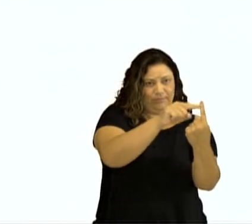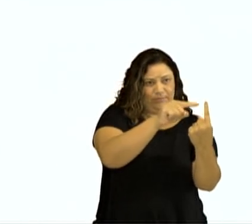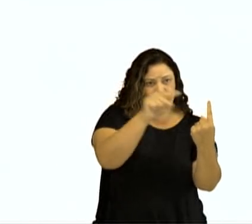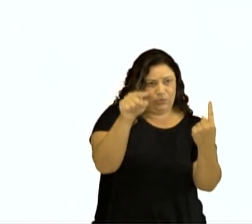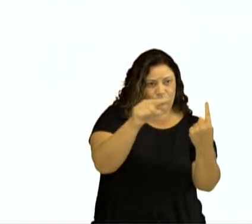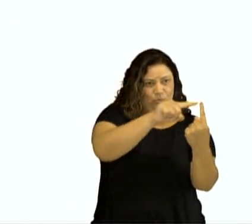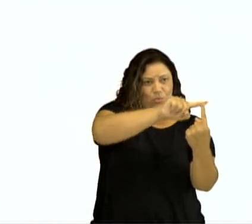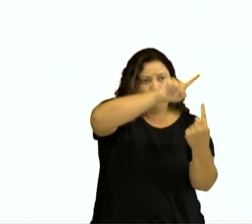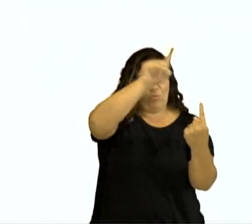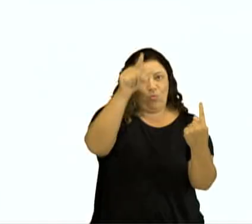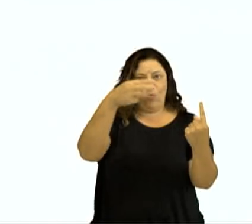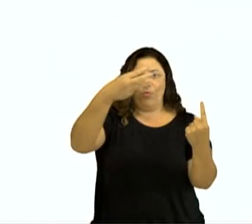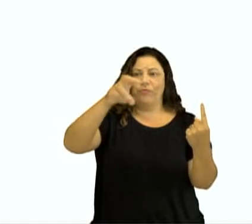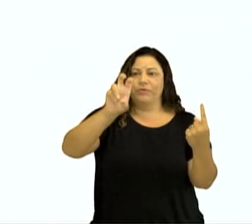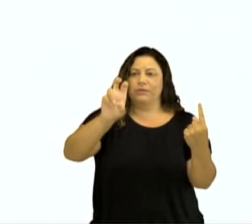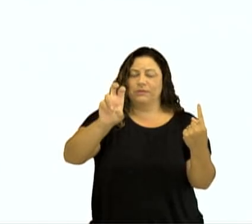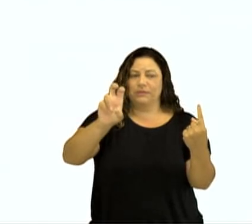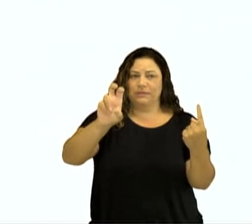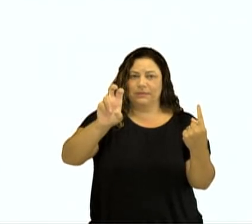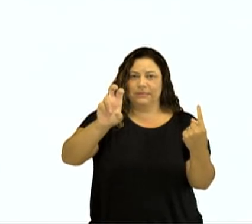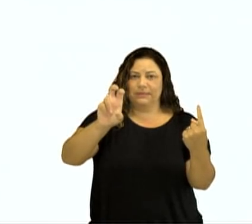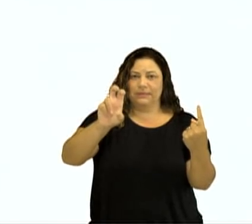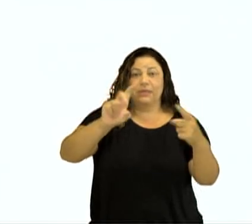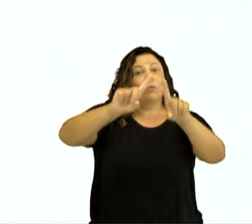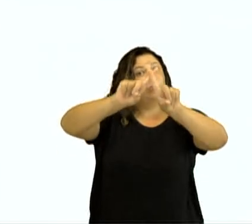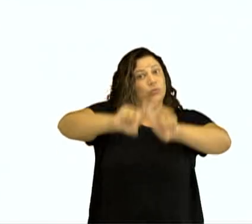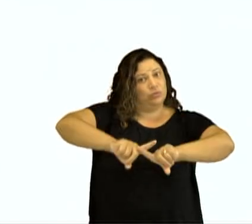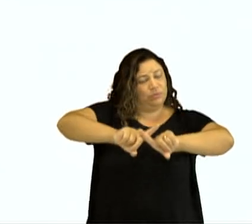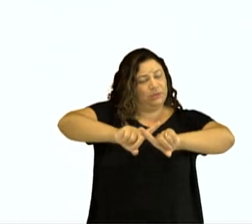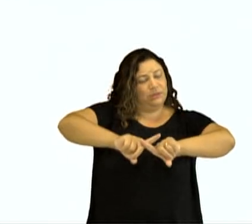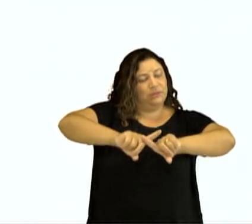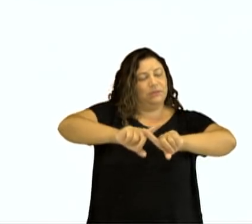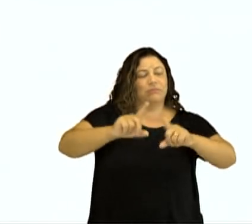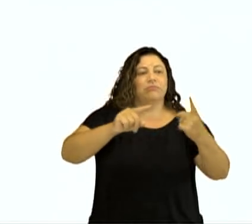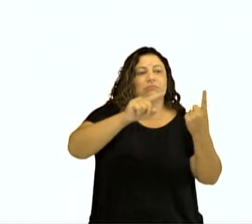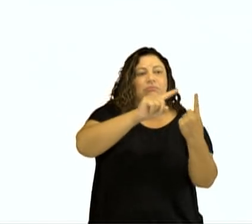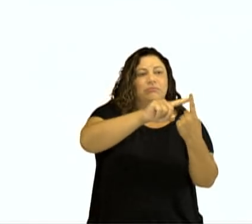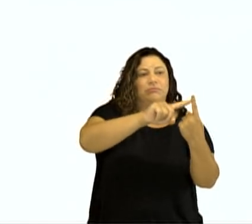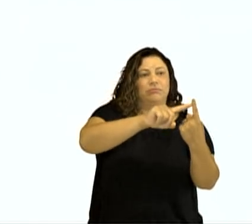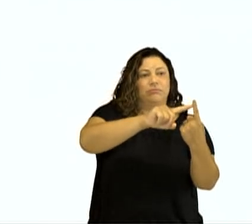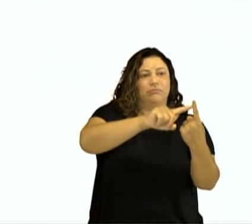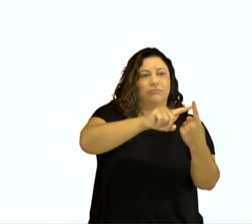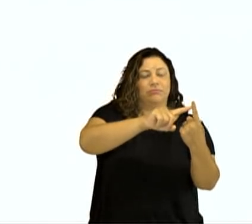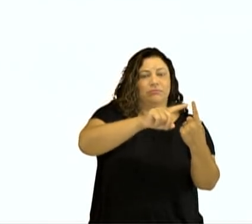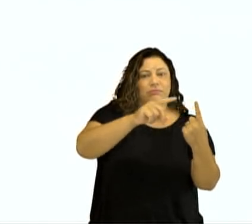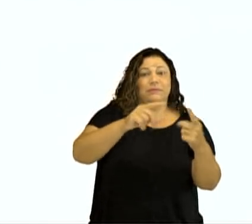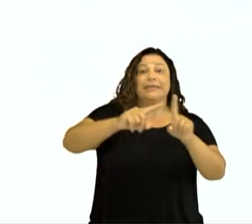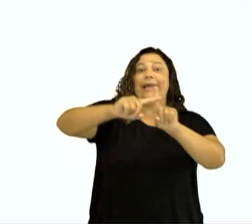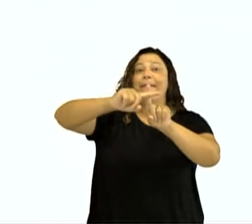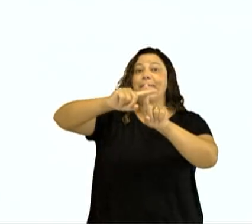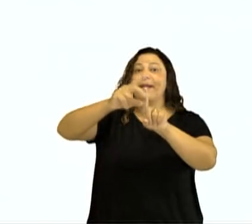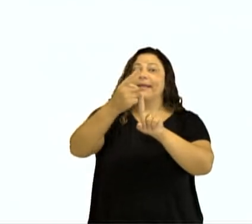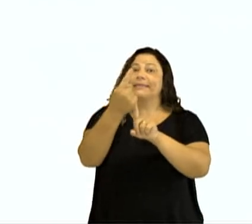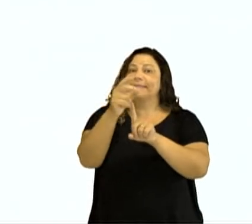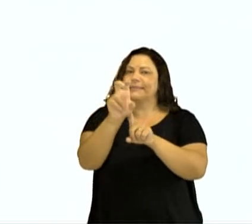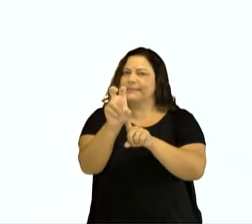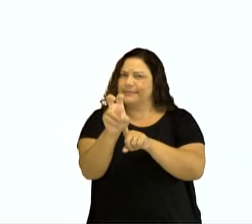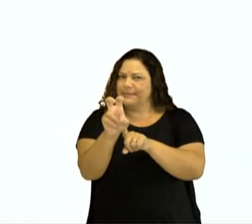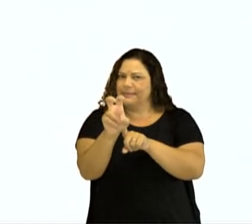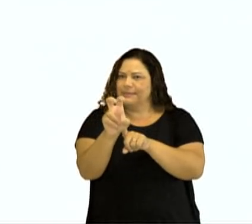é 1 vezes 35, multiplicação antes, 35. 35 mais 15,